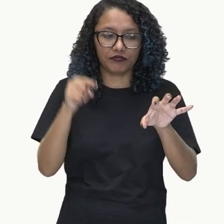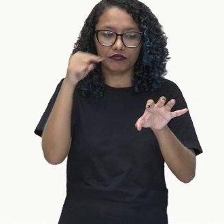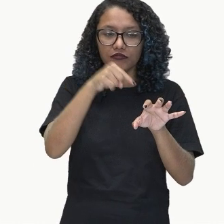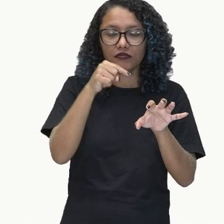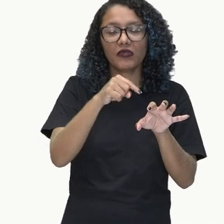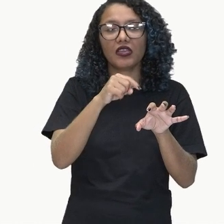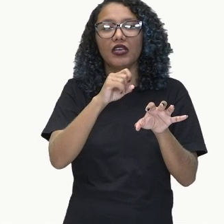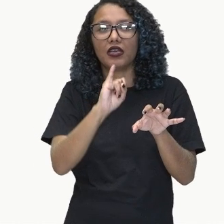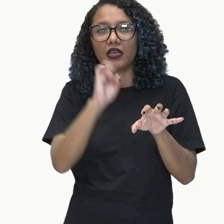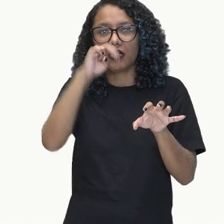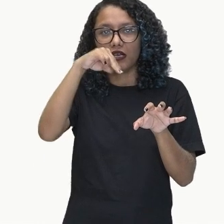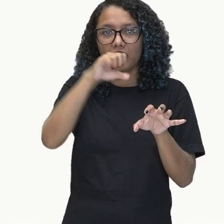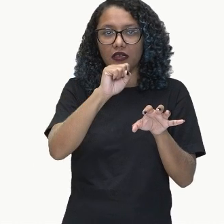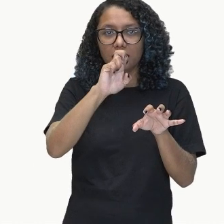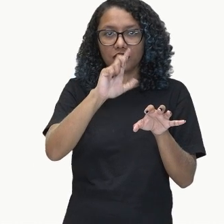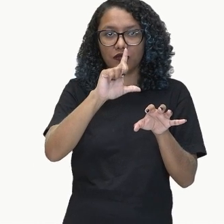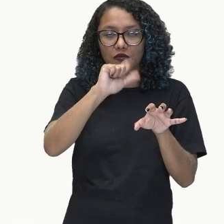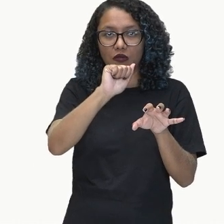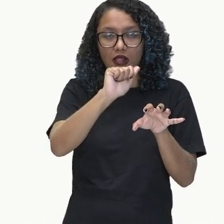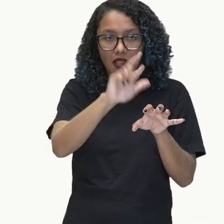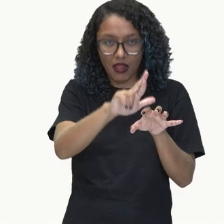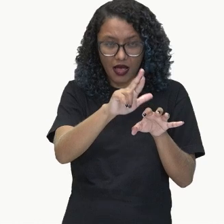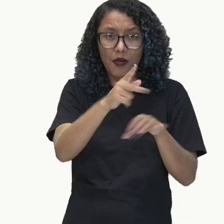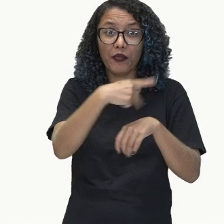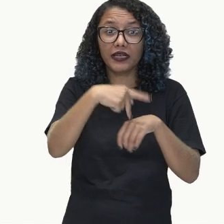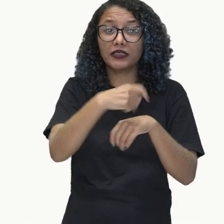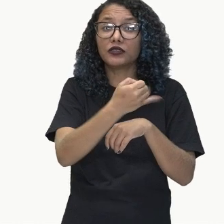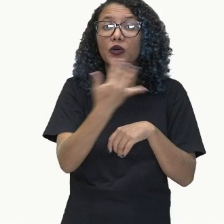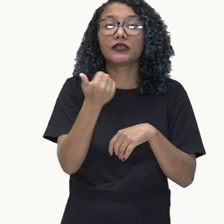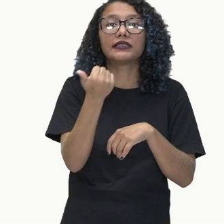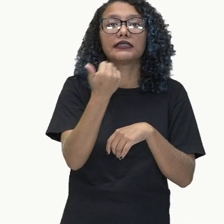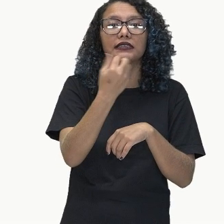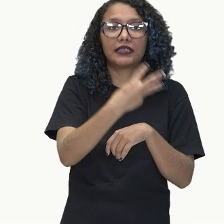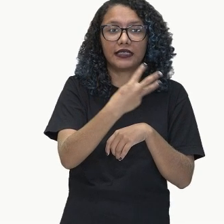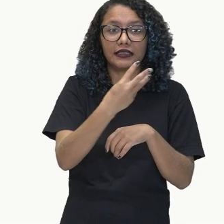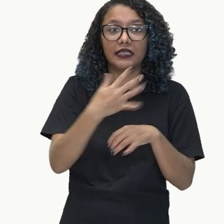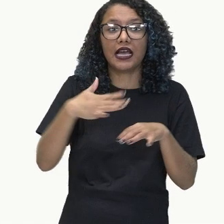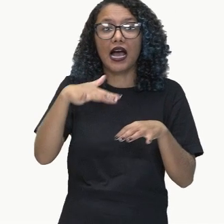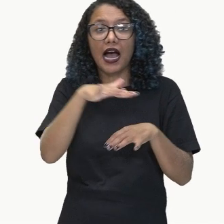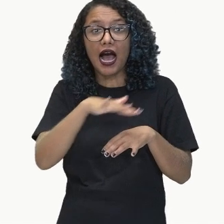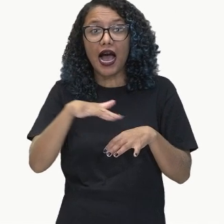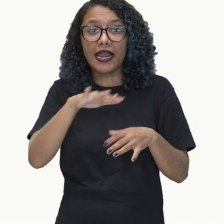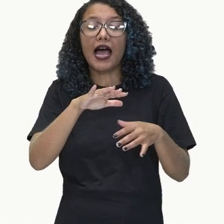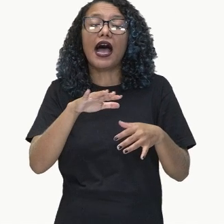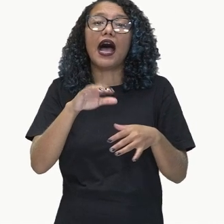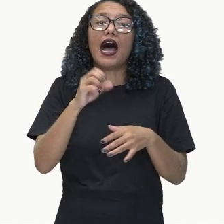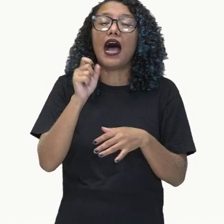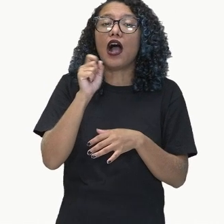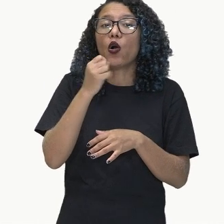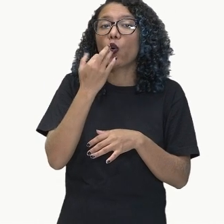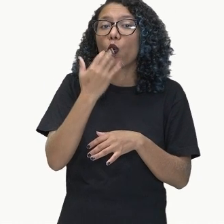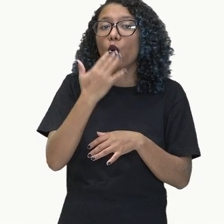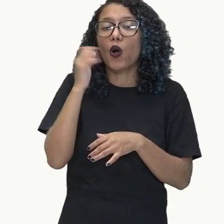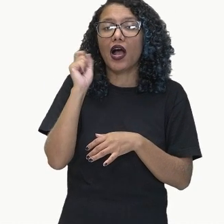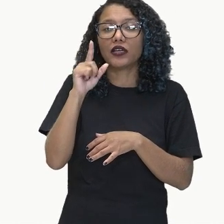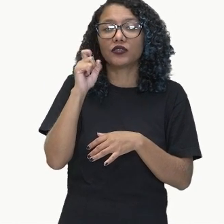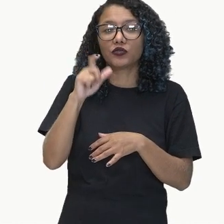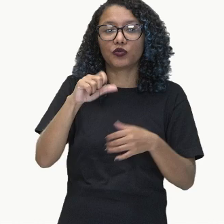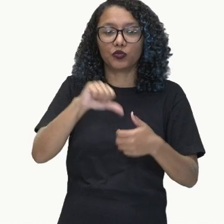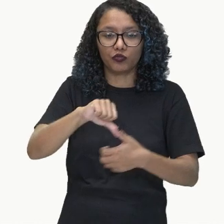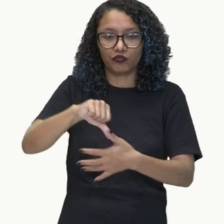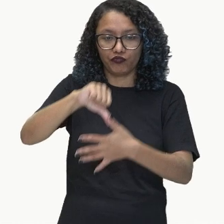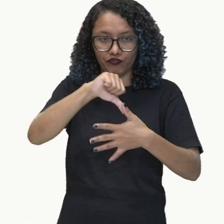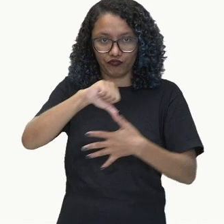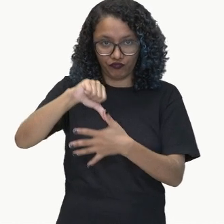e é formada por 13 países. Na cor azul, a gente vai ter a América do Sul, na qual o Brasil faz parte, e os